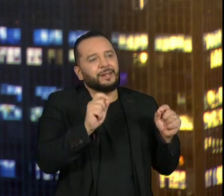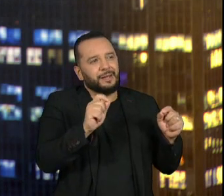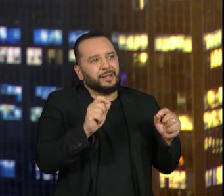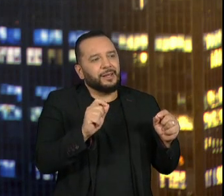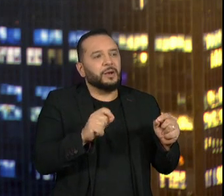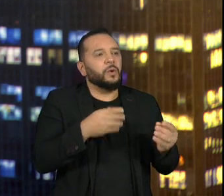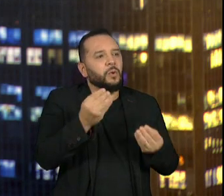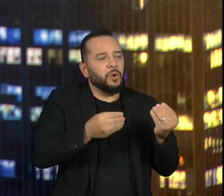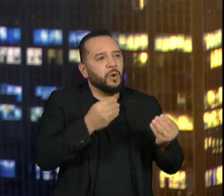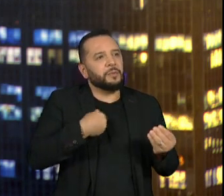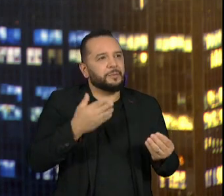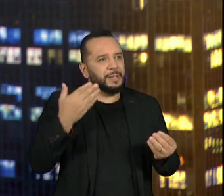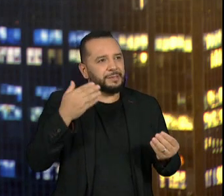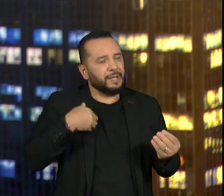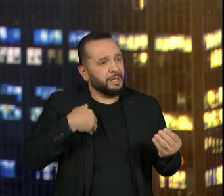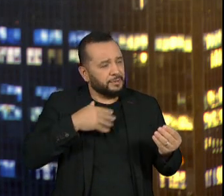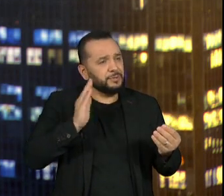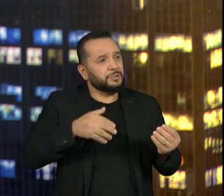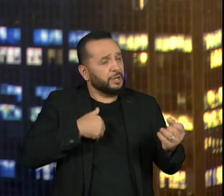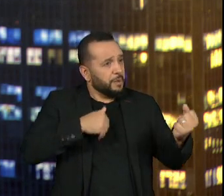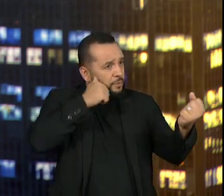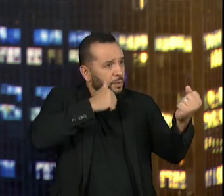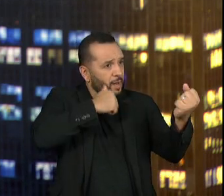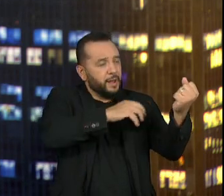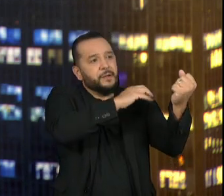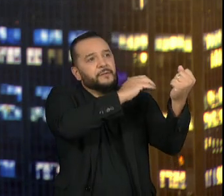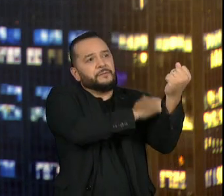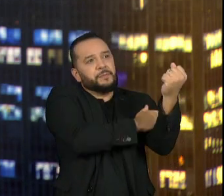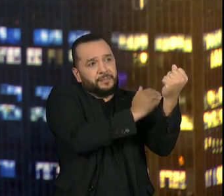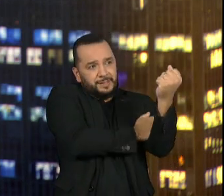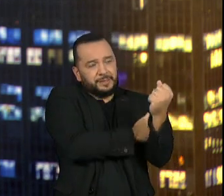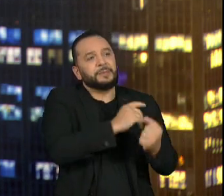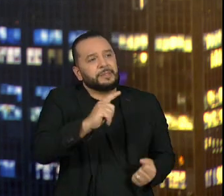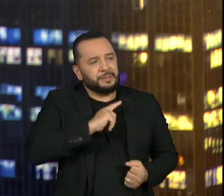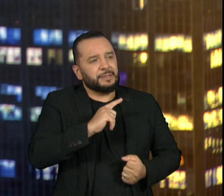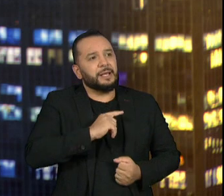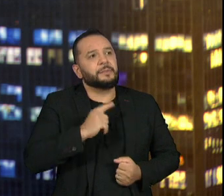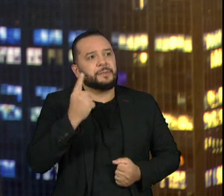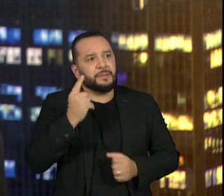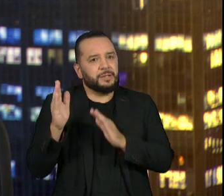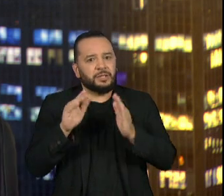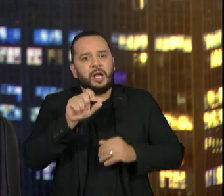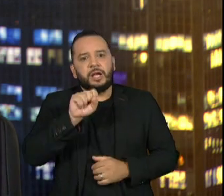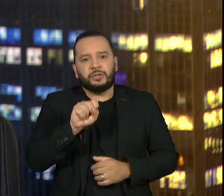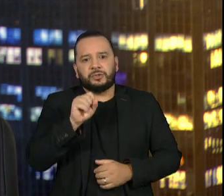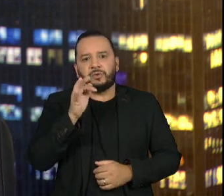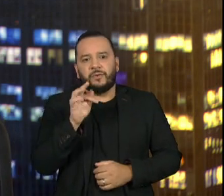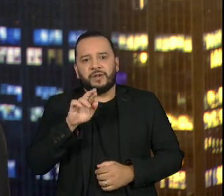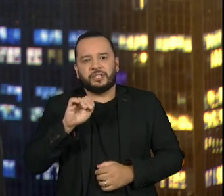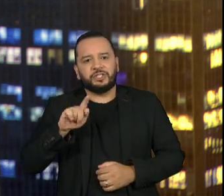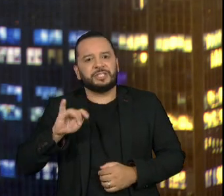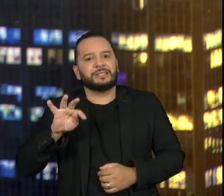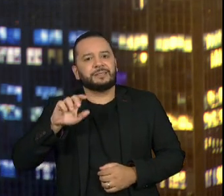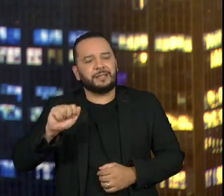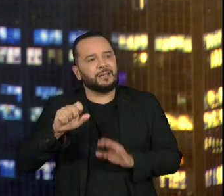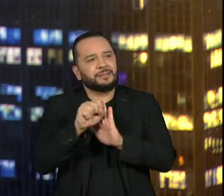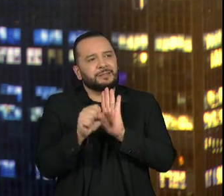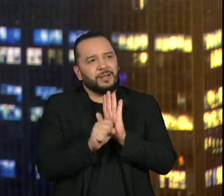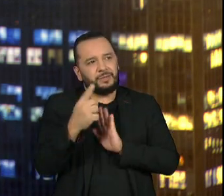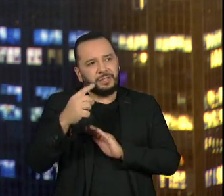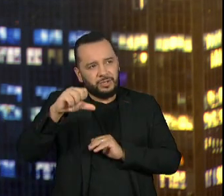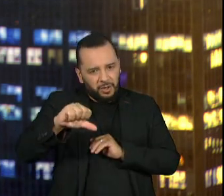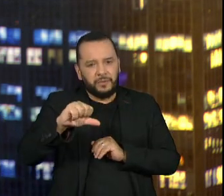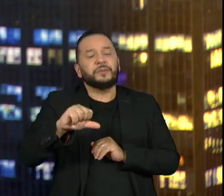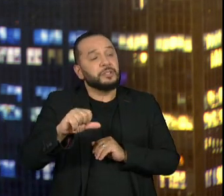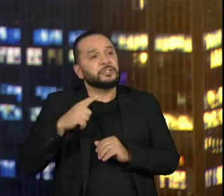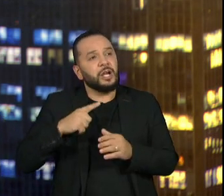do feminismo, né? Que ele é dividido em 3 gerações. A primeira geração está relacionada com as sufragistas do século XIX. E entre as suas